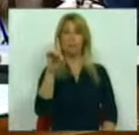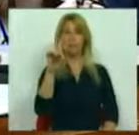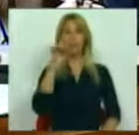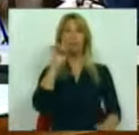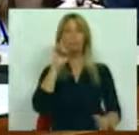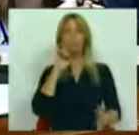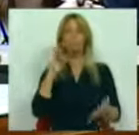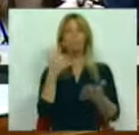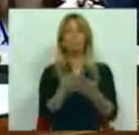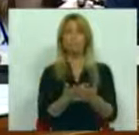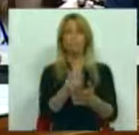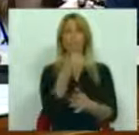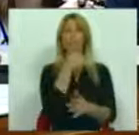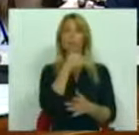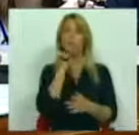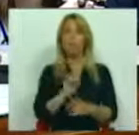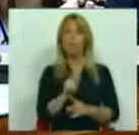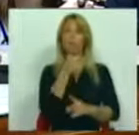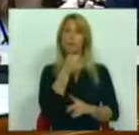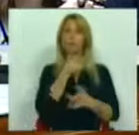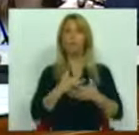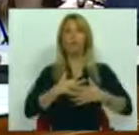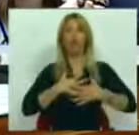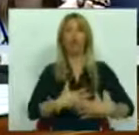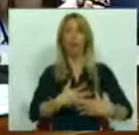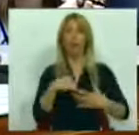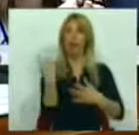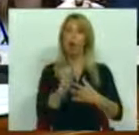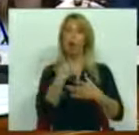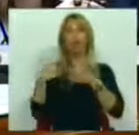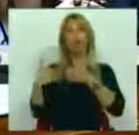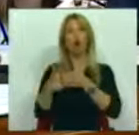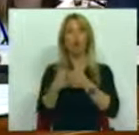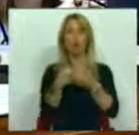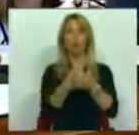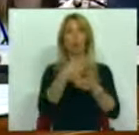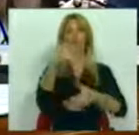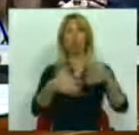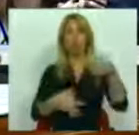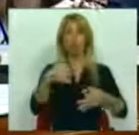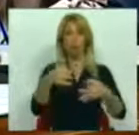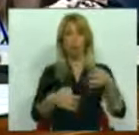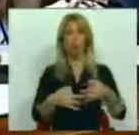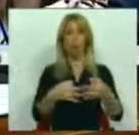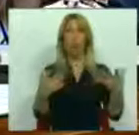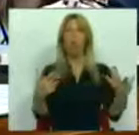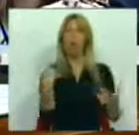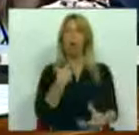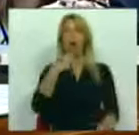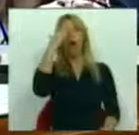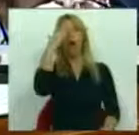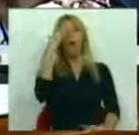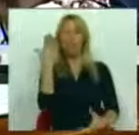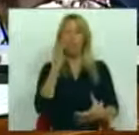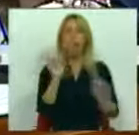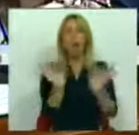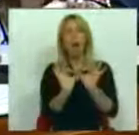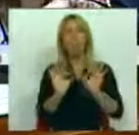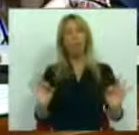assegurado um incremento do recurso à arbitragem voluntária no nosso ordenamento jurídico, é nosso entendimento que uma mais